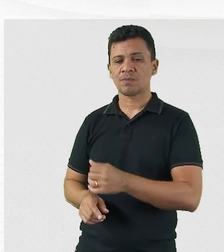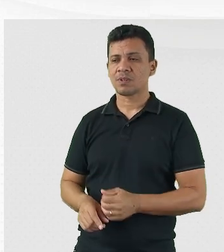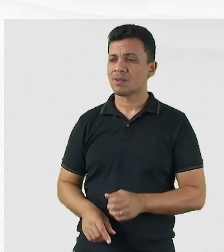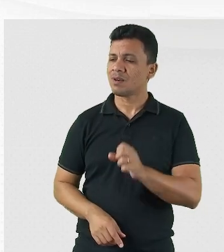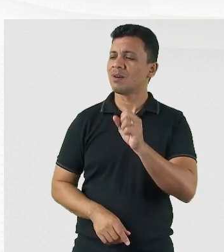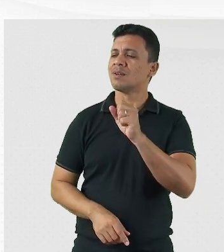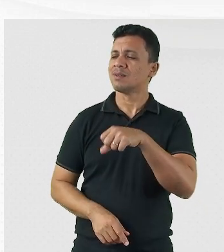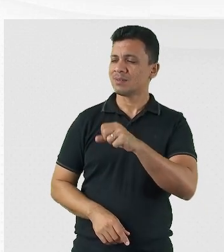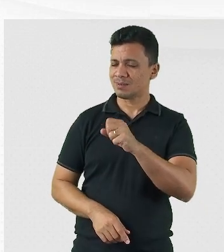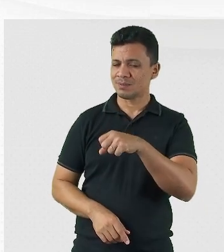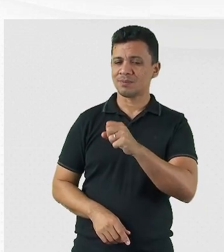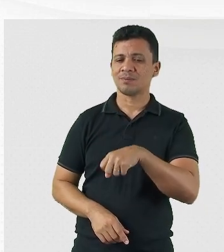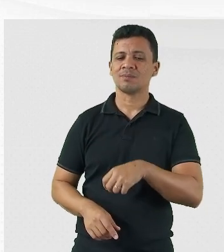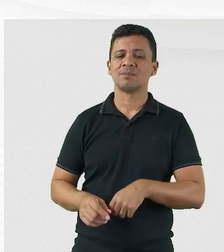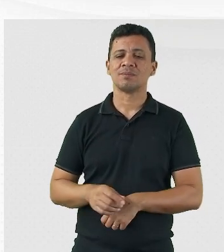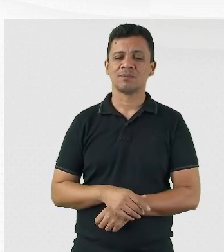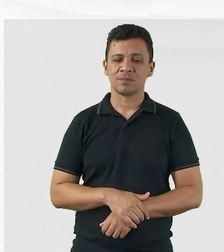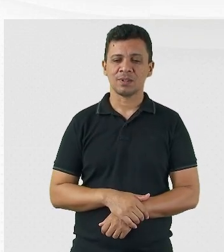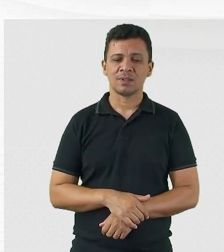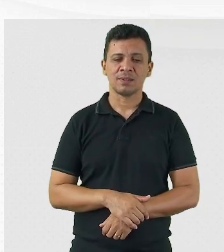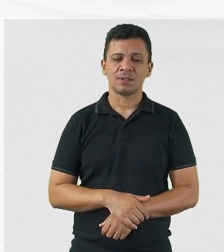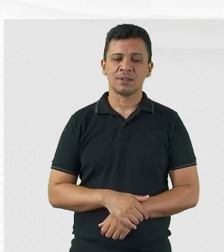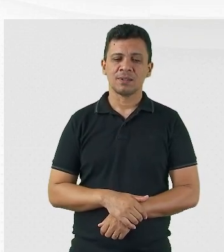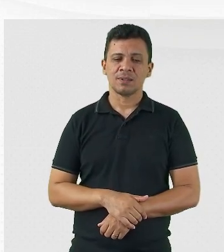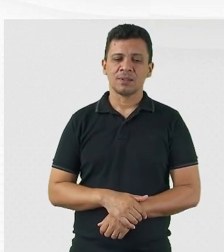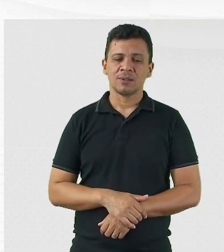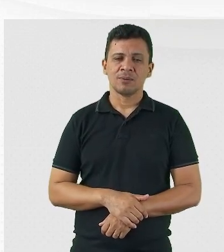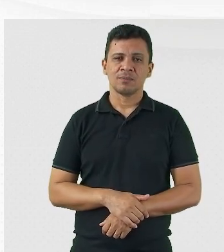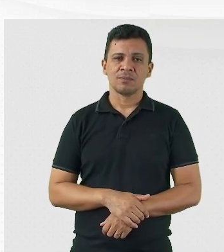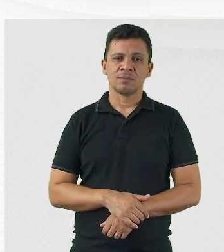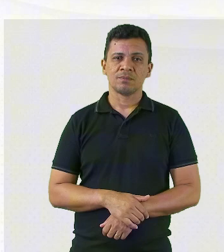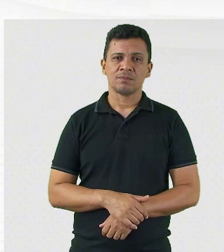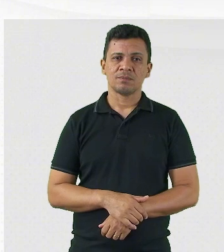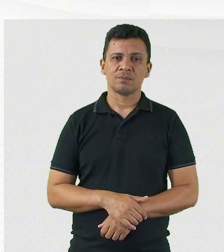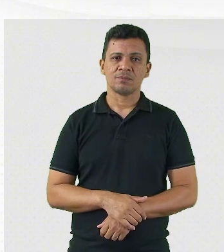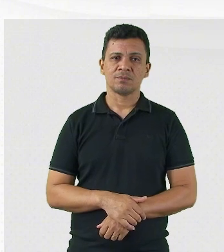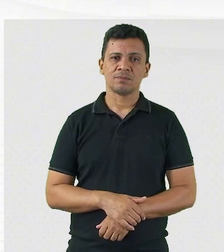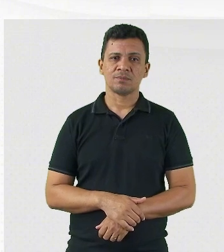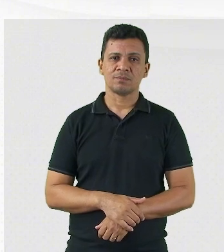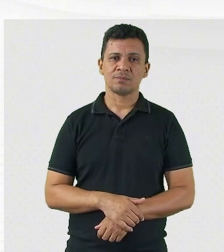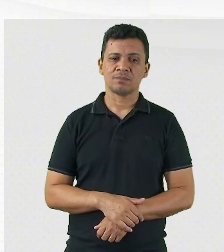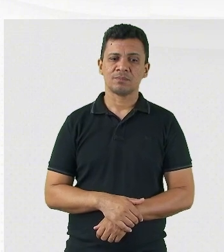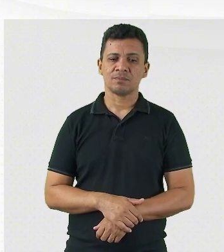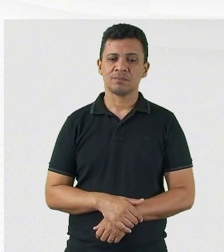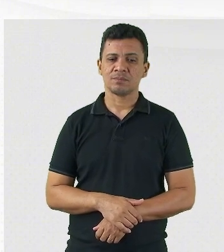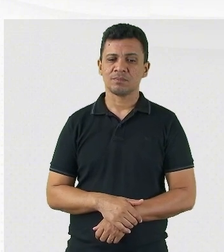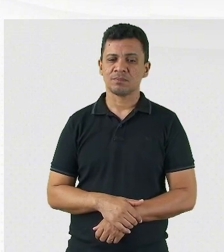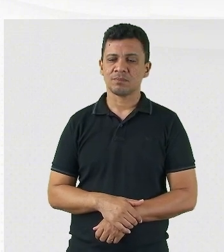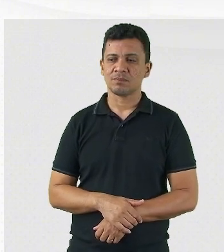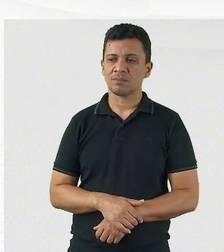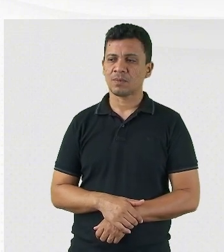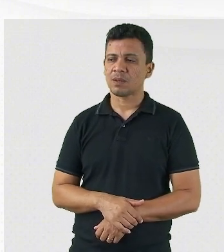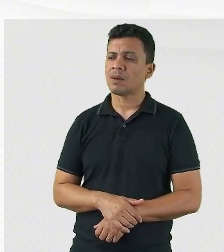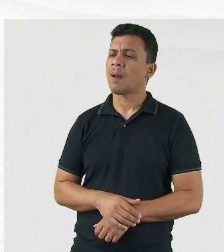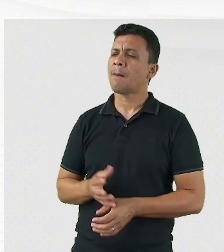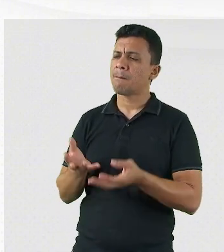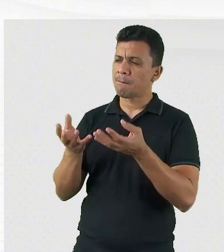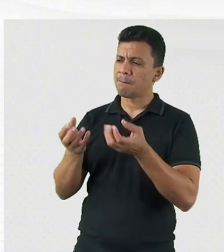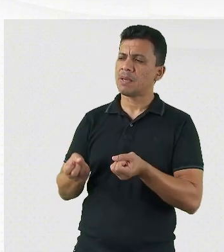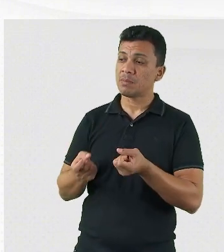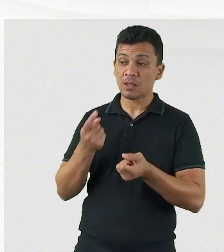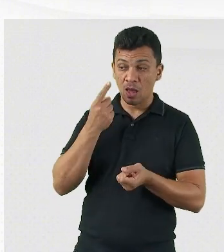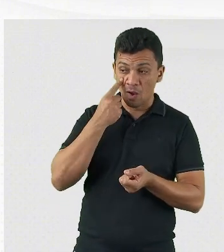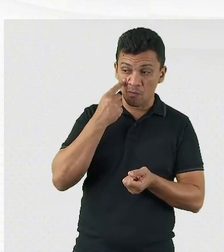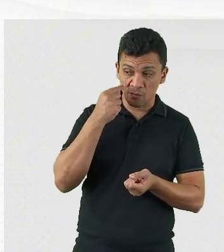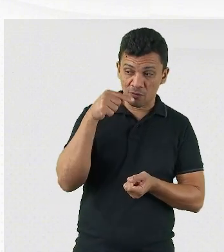claro. Let me check and see what rooms are available. Me deixe, permita que eu cheque,